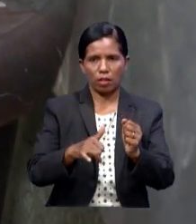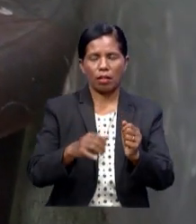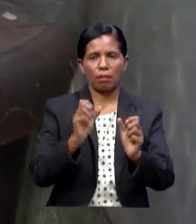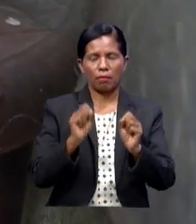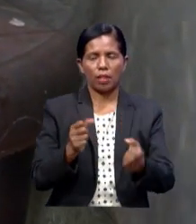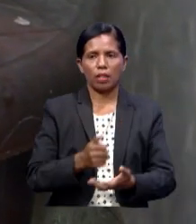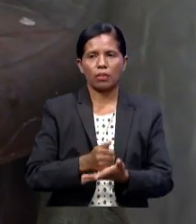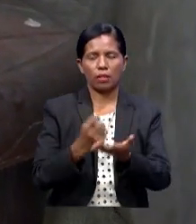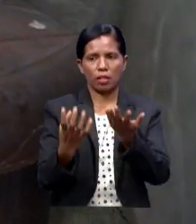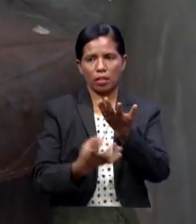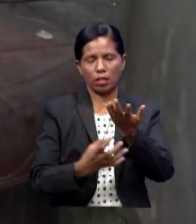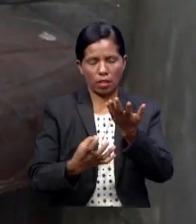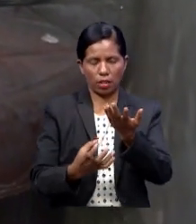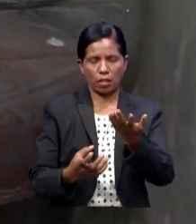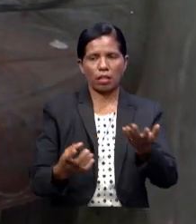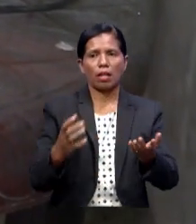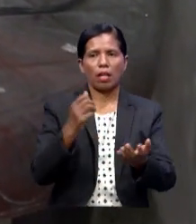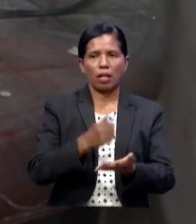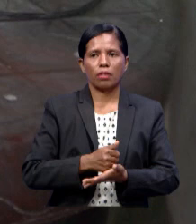nessa tem bela ajuda sira